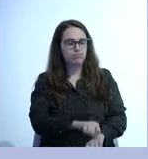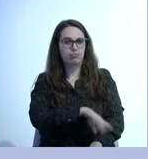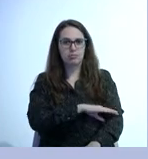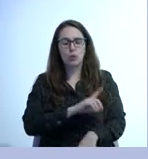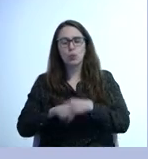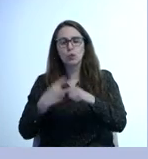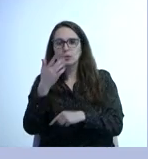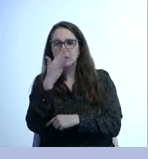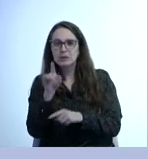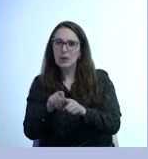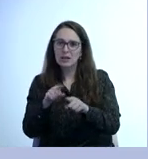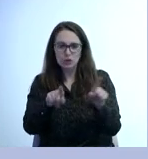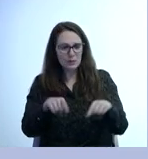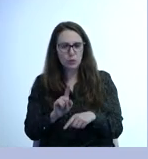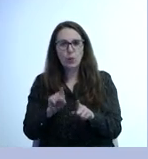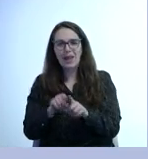linha.